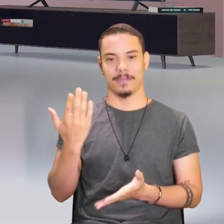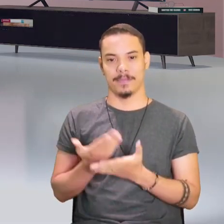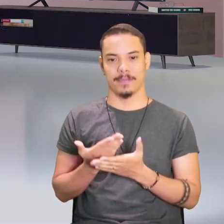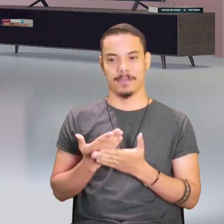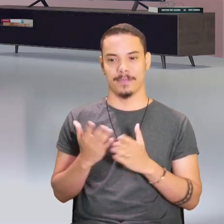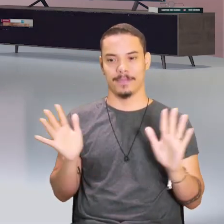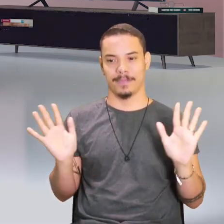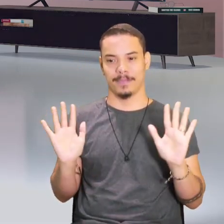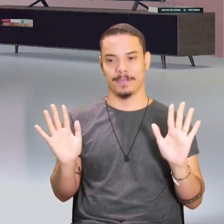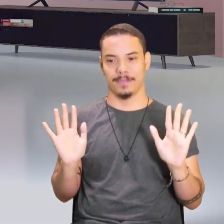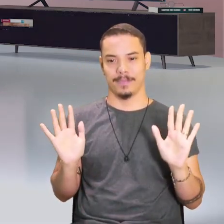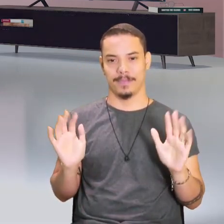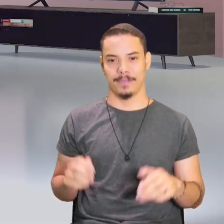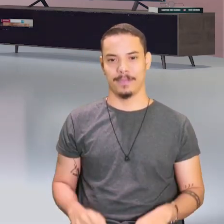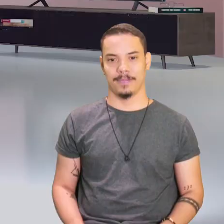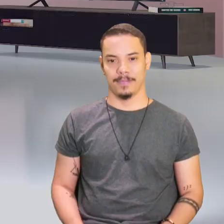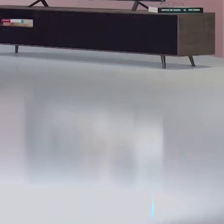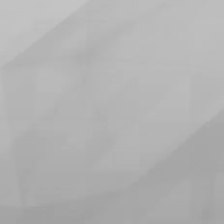aula